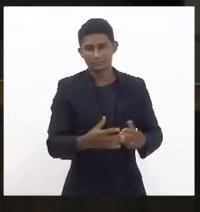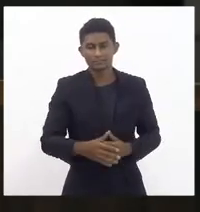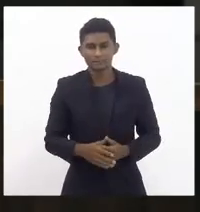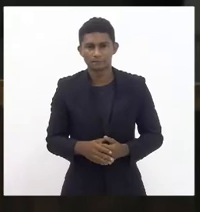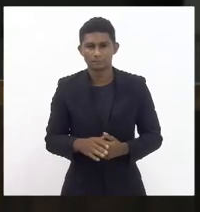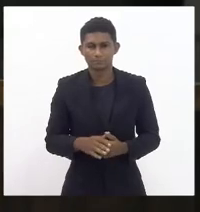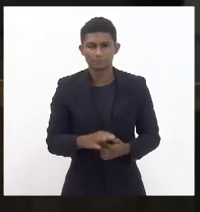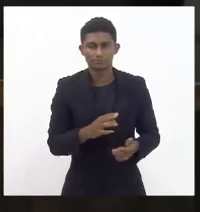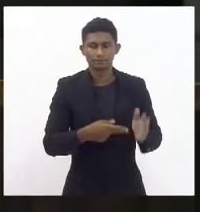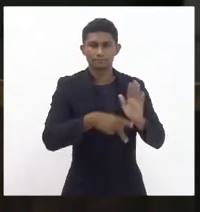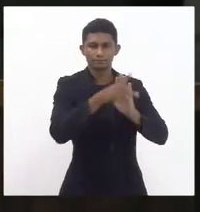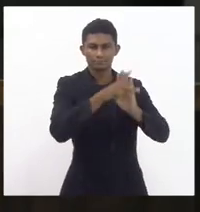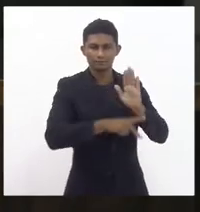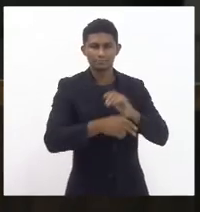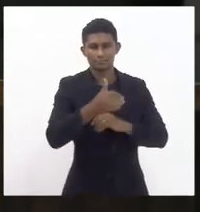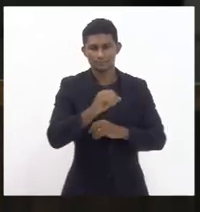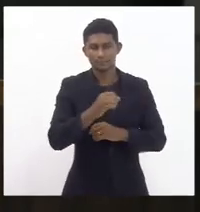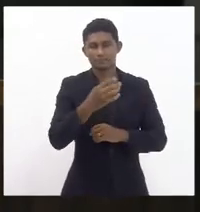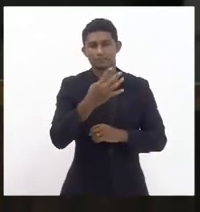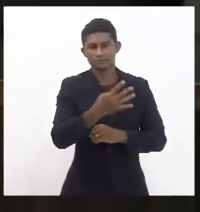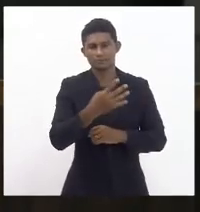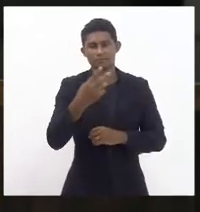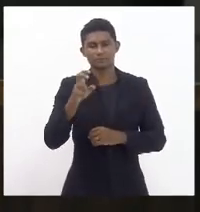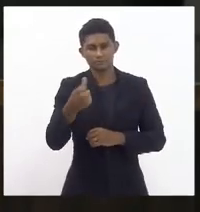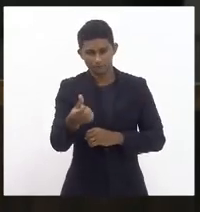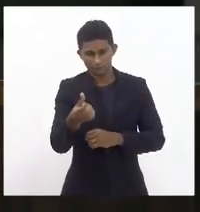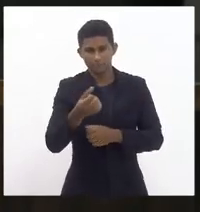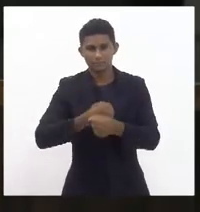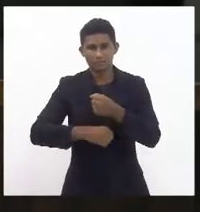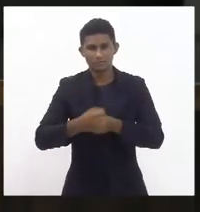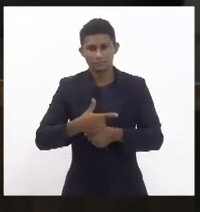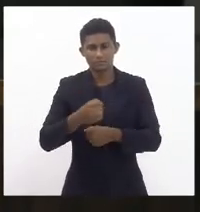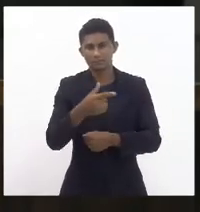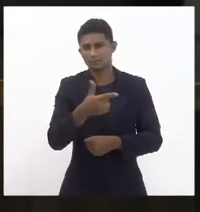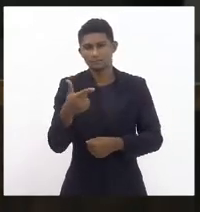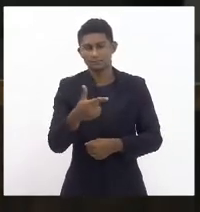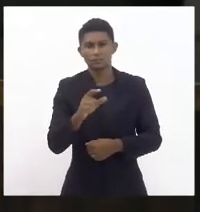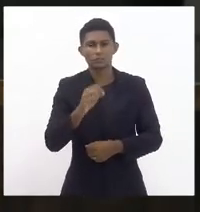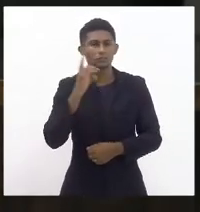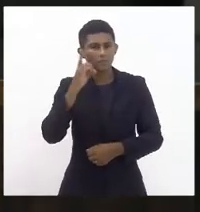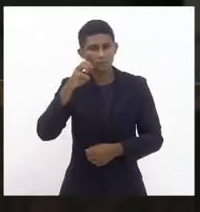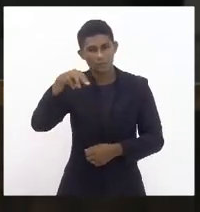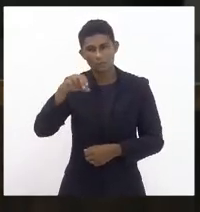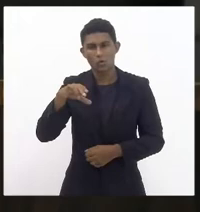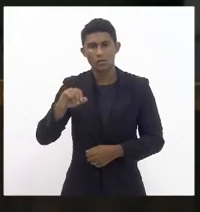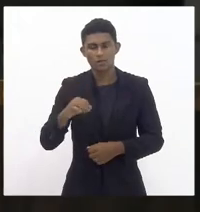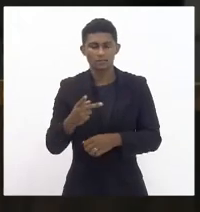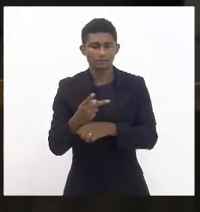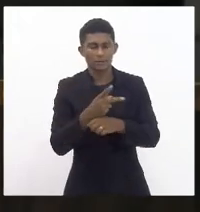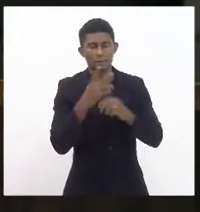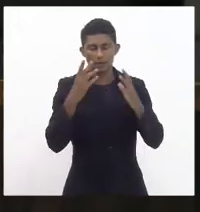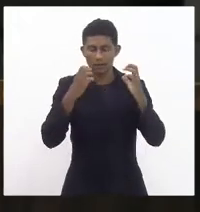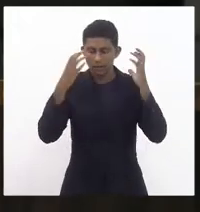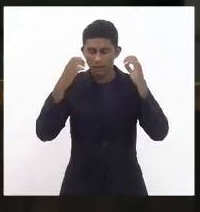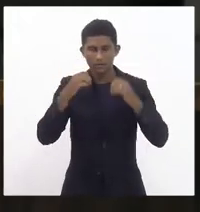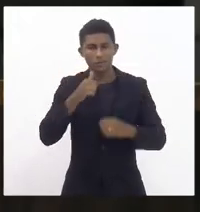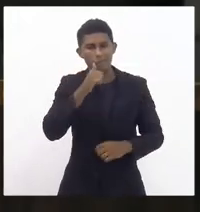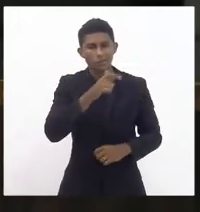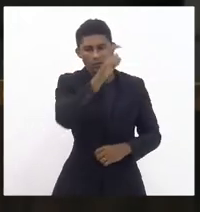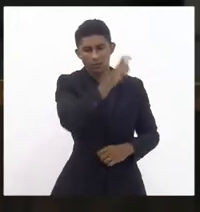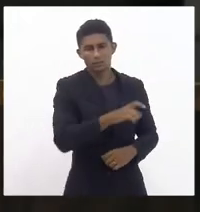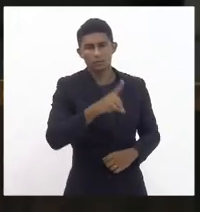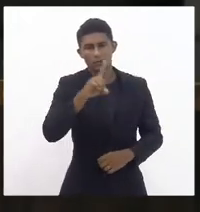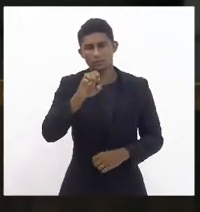deputado Márcio pode resolução 1046 de 22 autoridade da Mônica contra e Mariele a Débora Débora